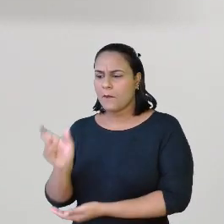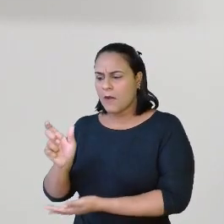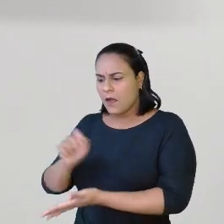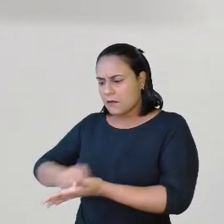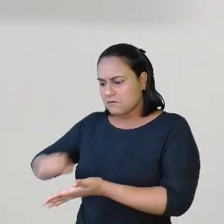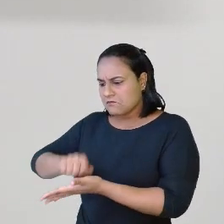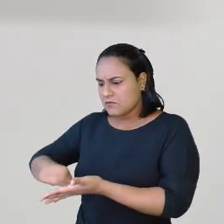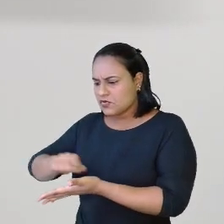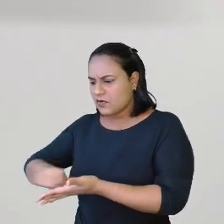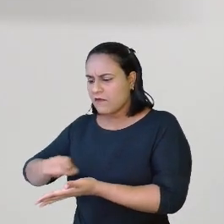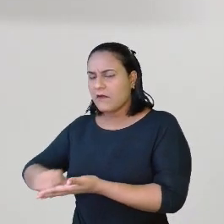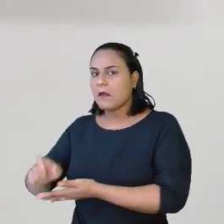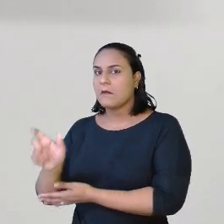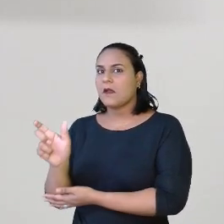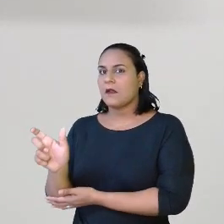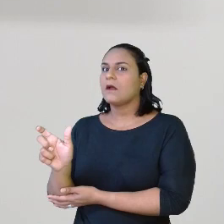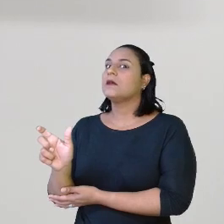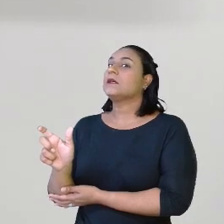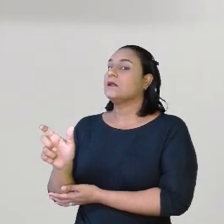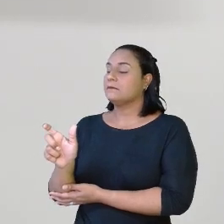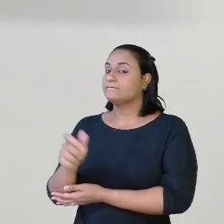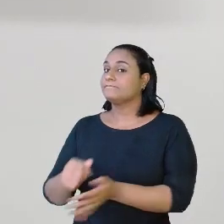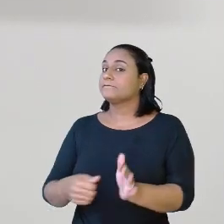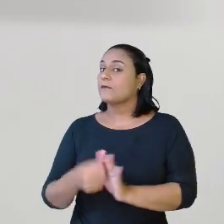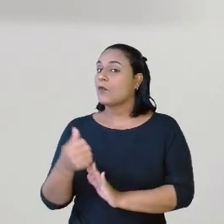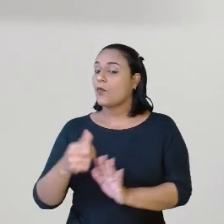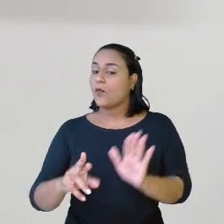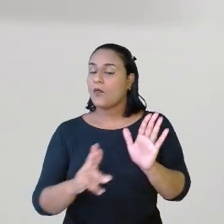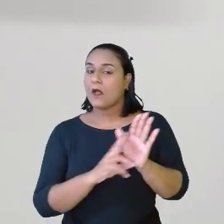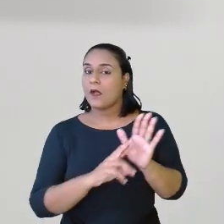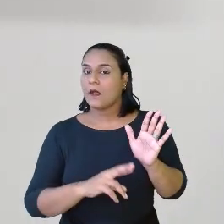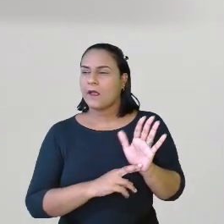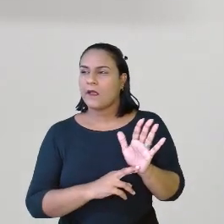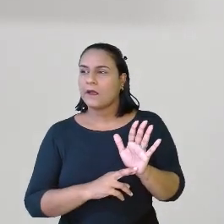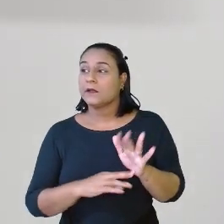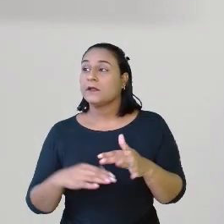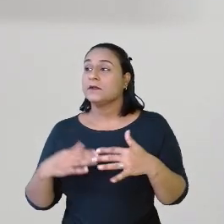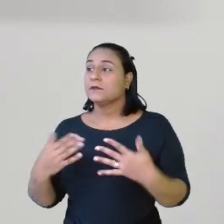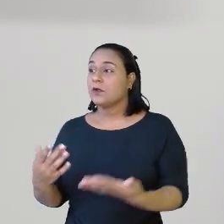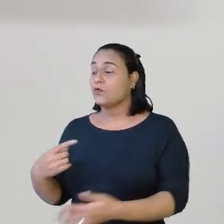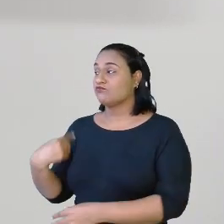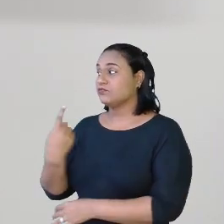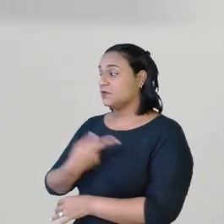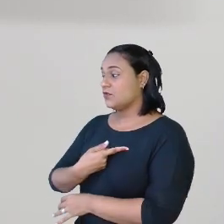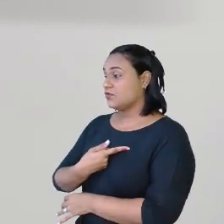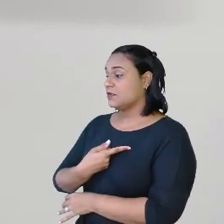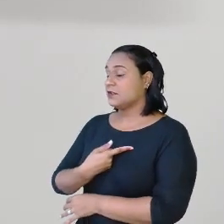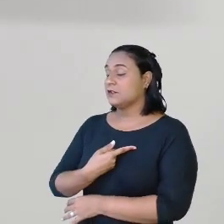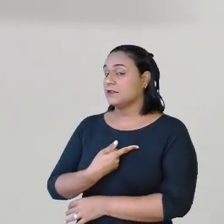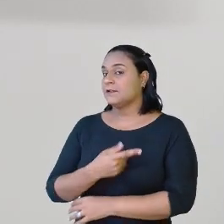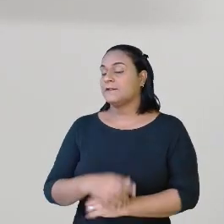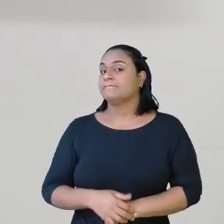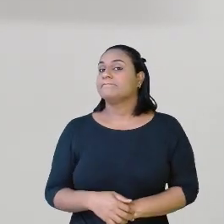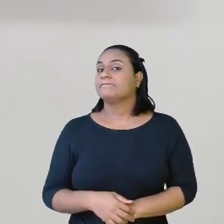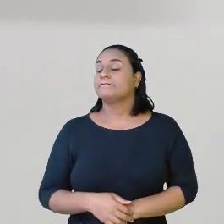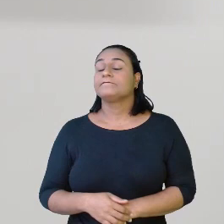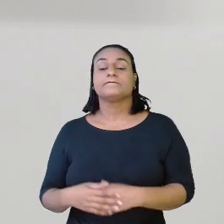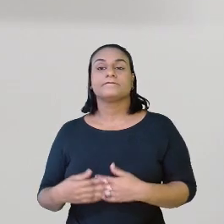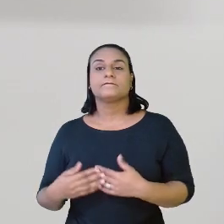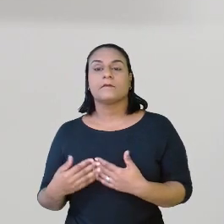estas palavras. Uma das regras é, quando a gente vai